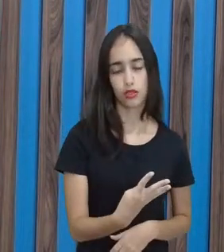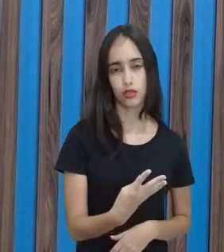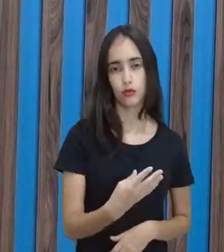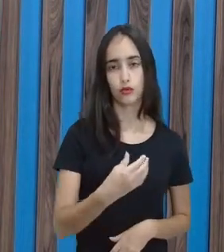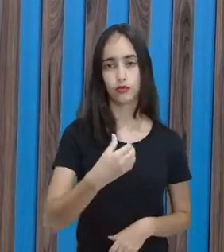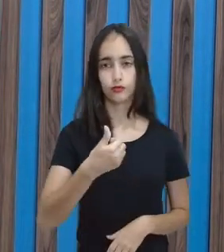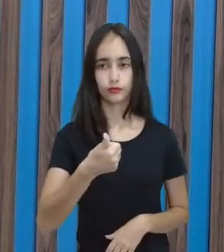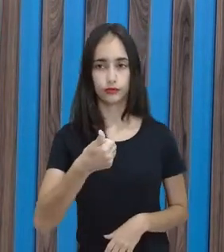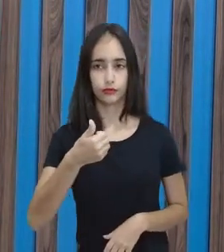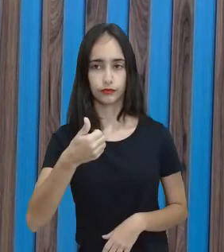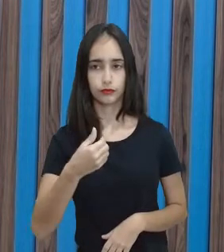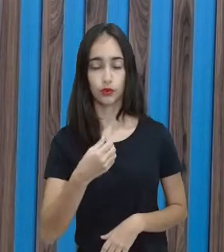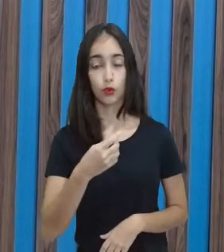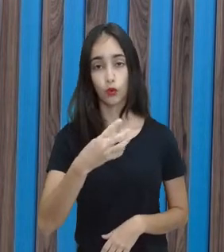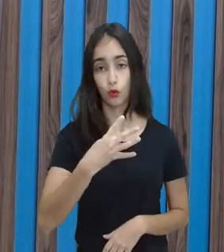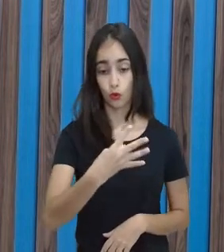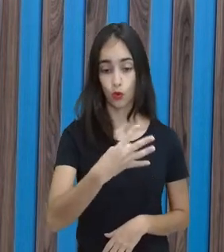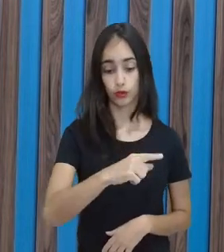4